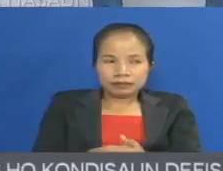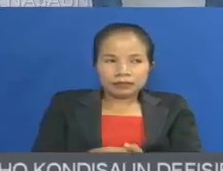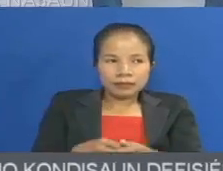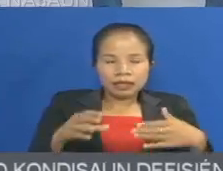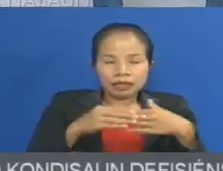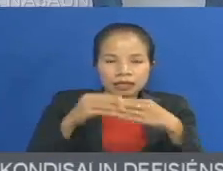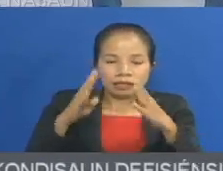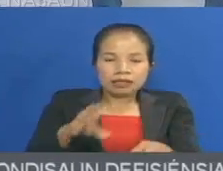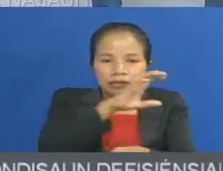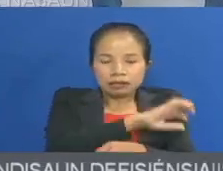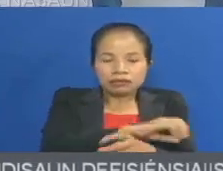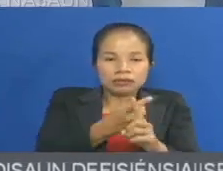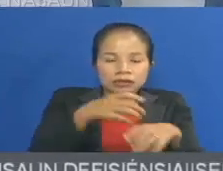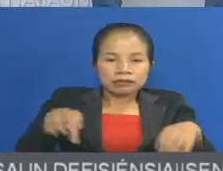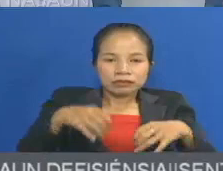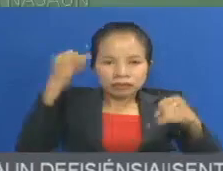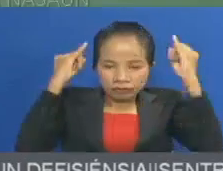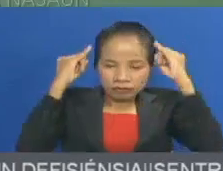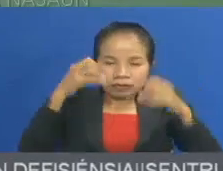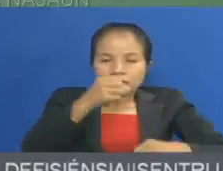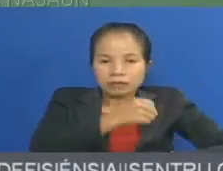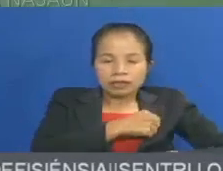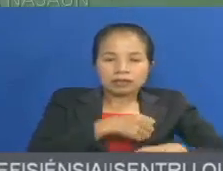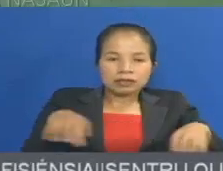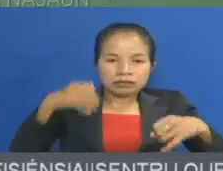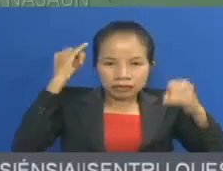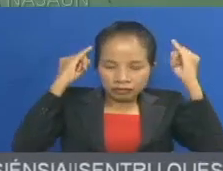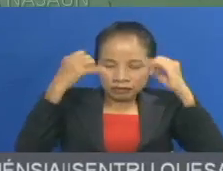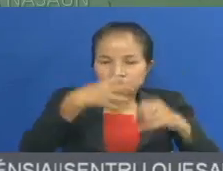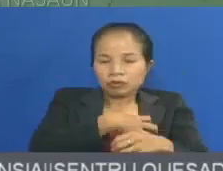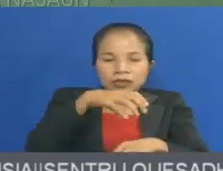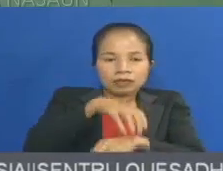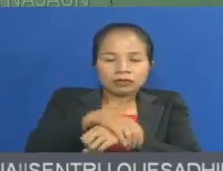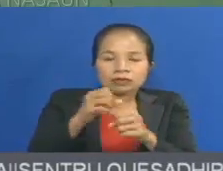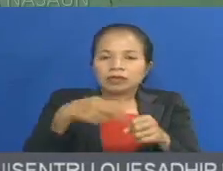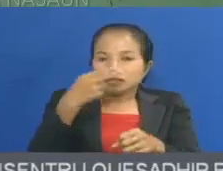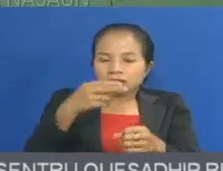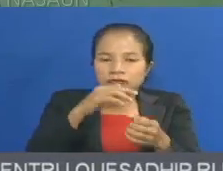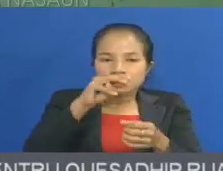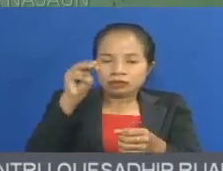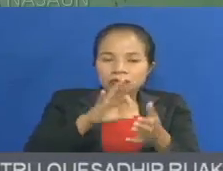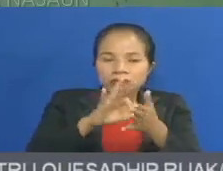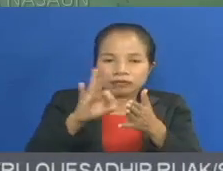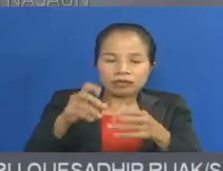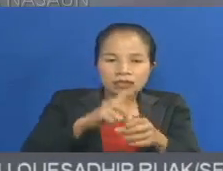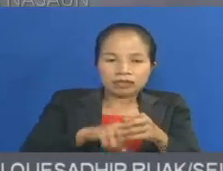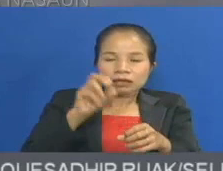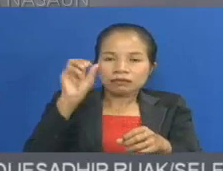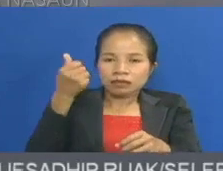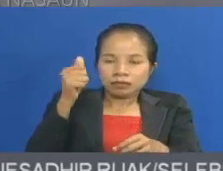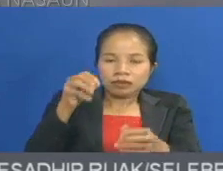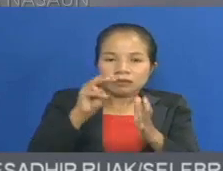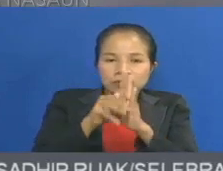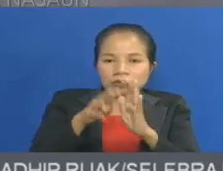Autoridade de Segurança composto do Serviço de Informação Militar. No Serviço de Informação Polícia captura segunda-feira, né? Mais ou menos horas toco Sanulo, leu